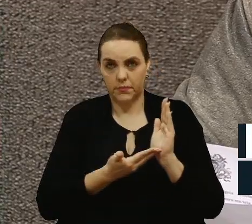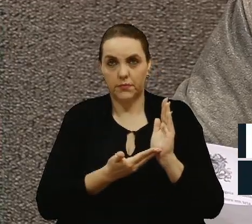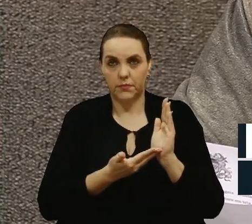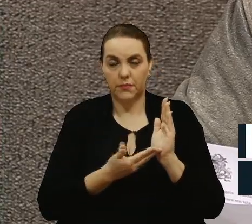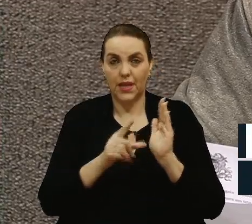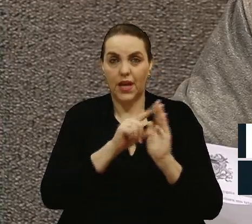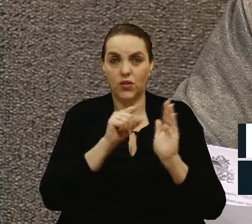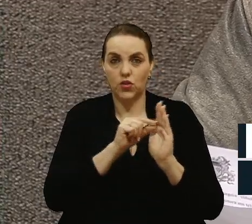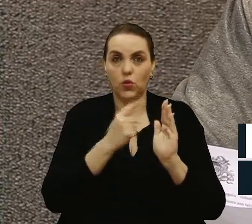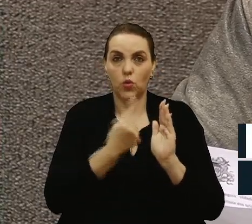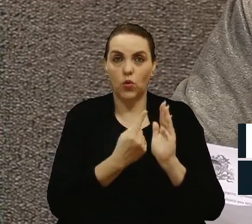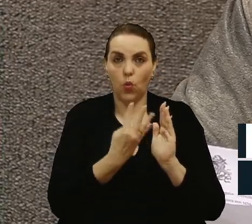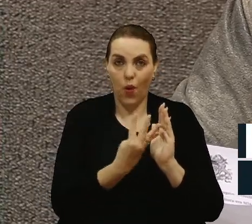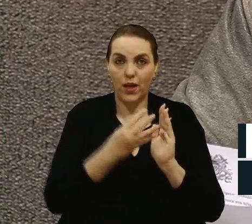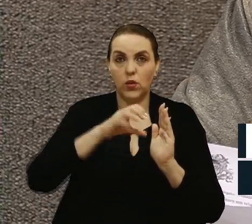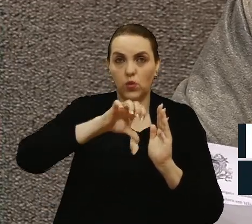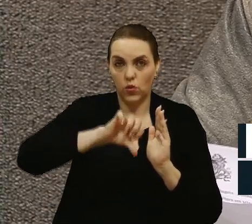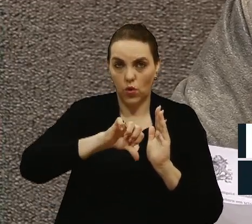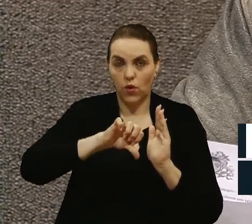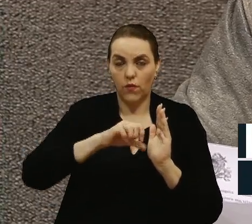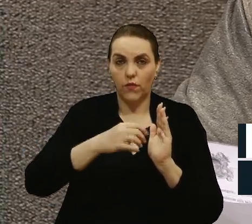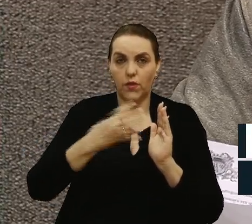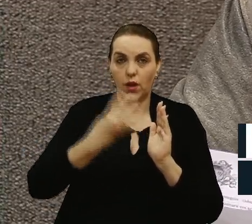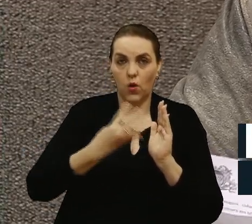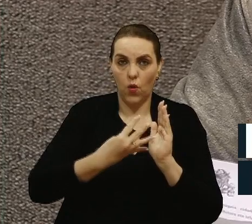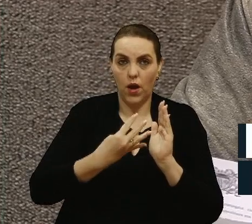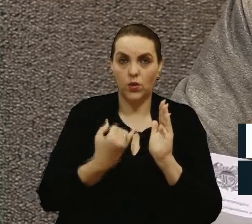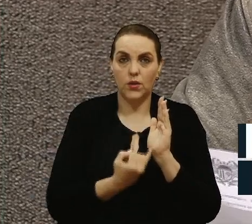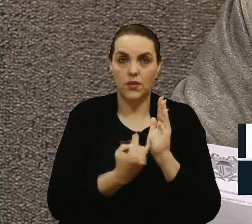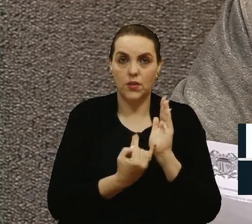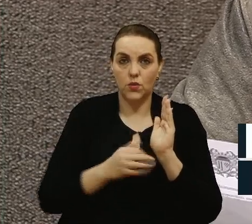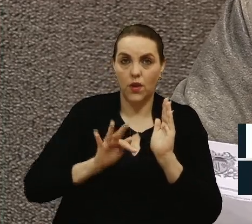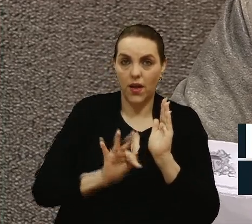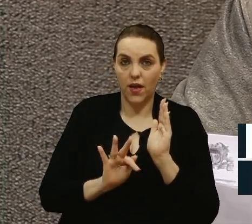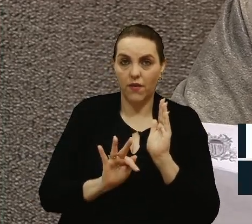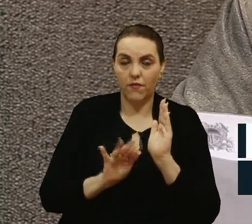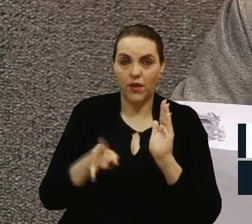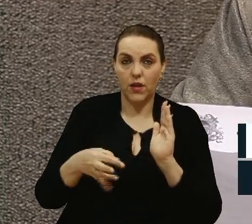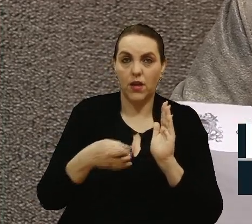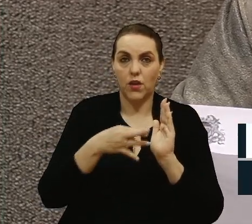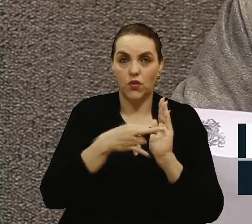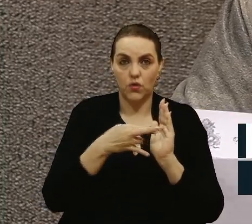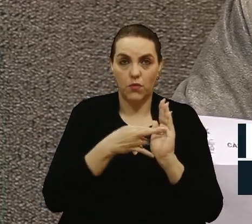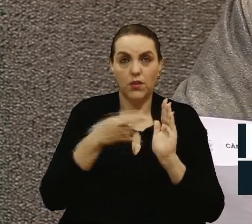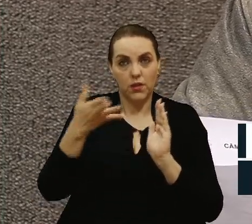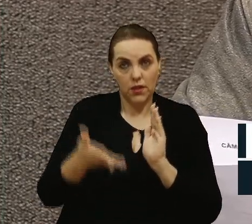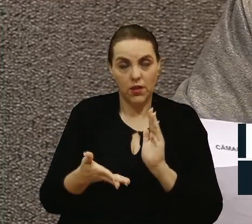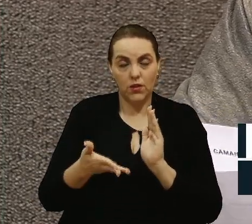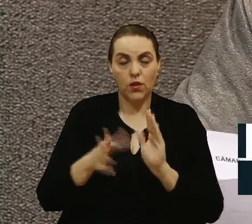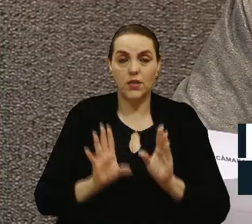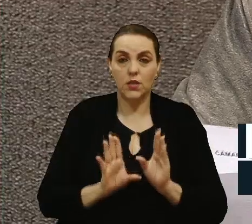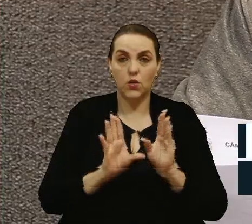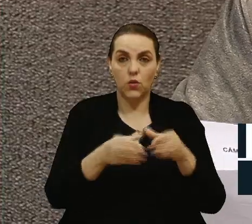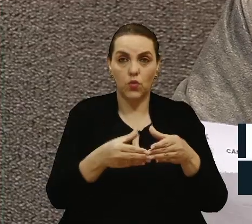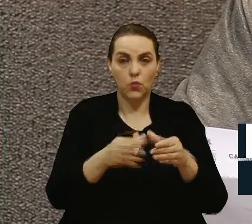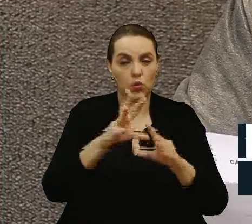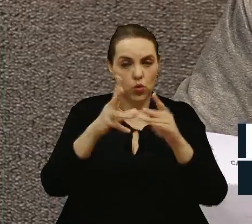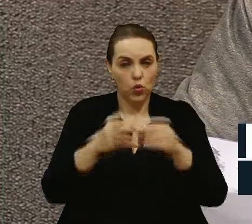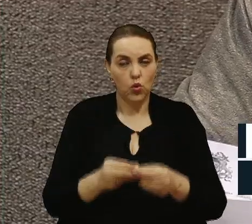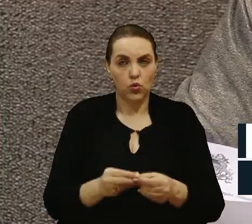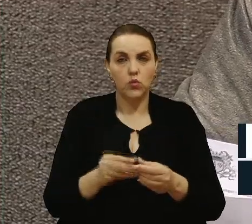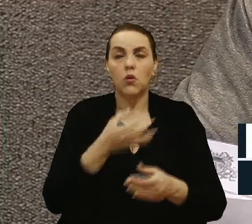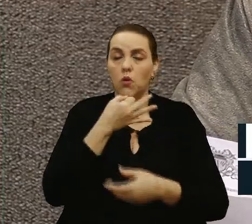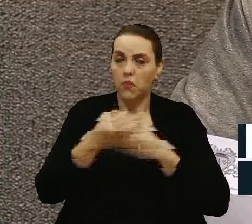artigo 49, quarto inciso F do Regimento Interno, cabe a este colegiado temático opinar e